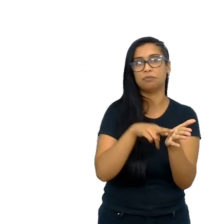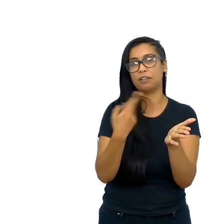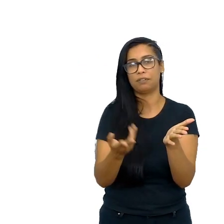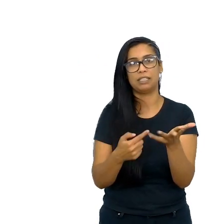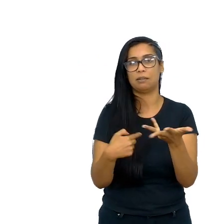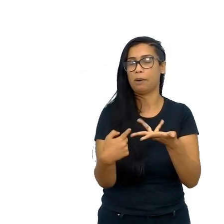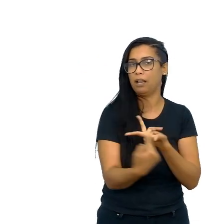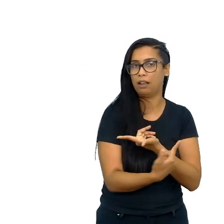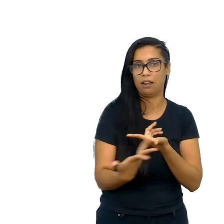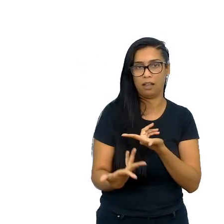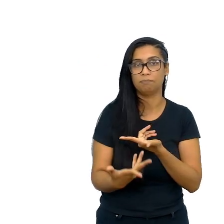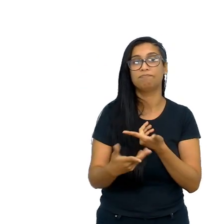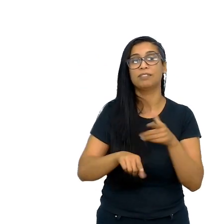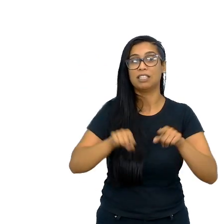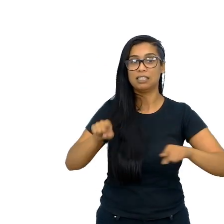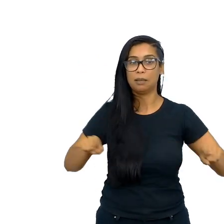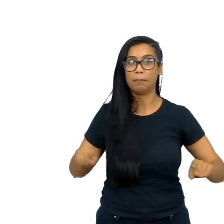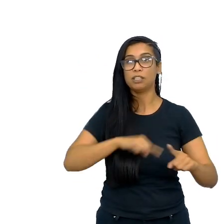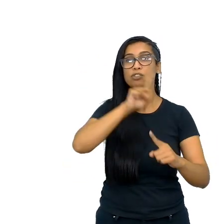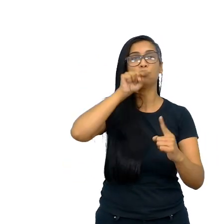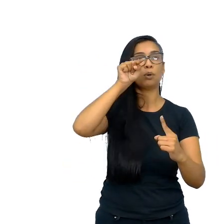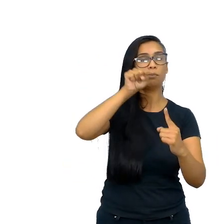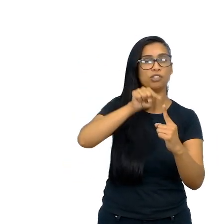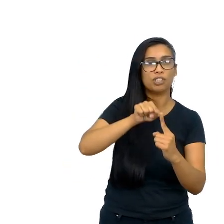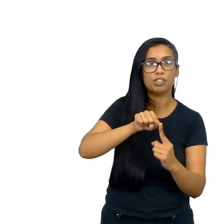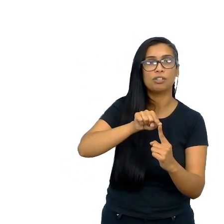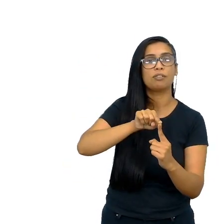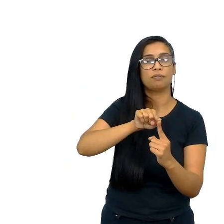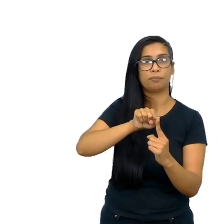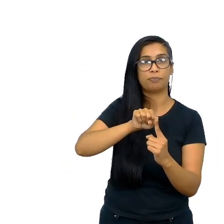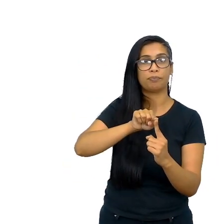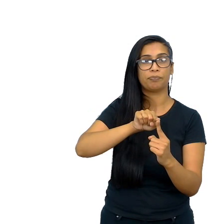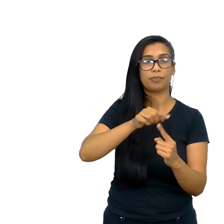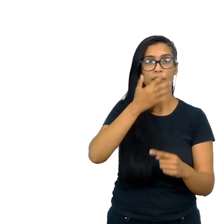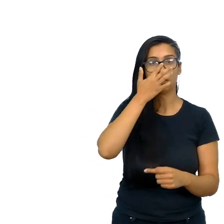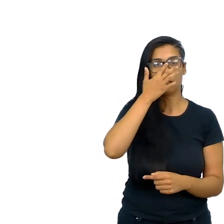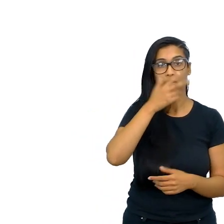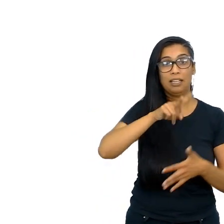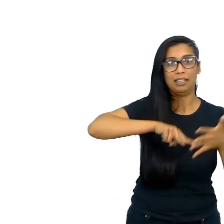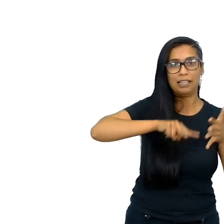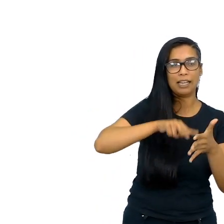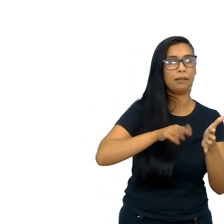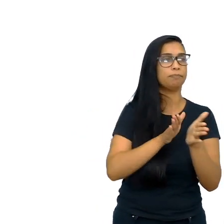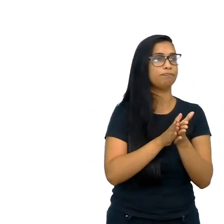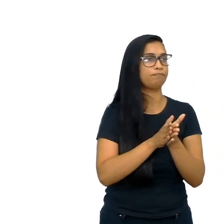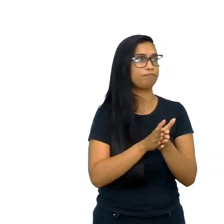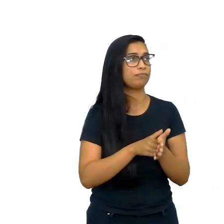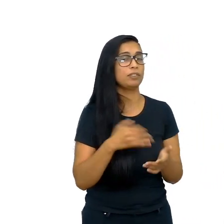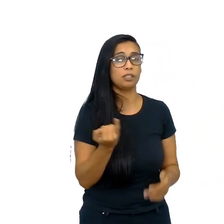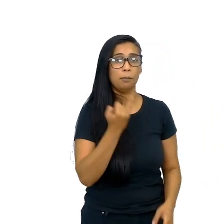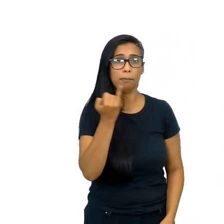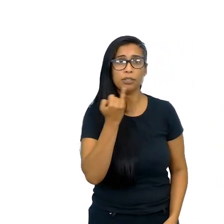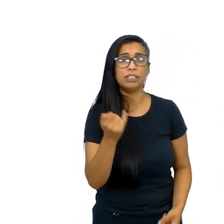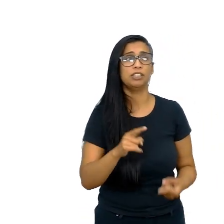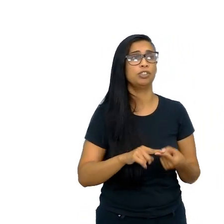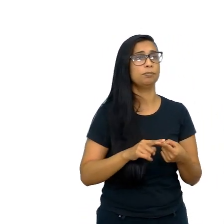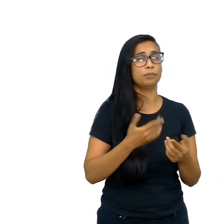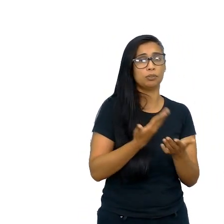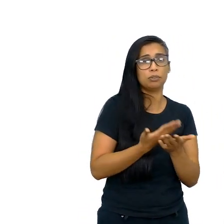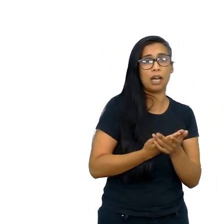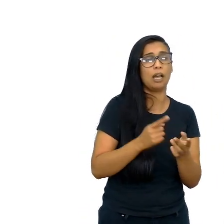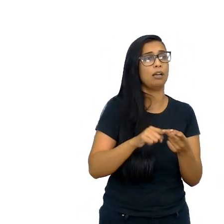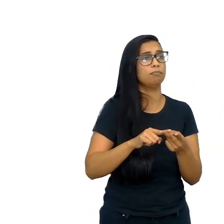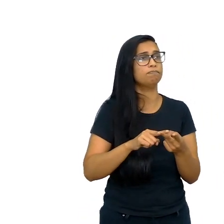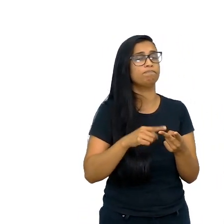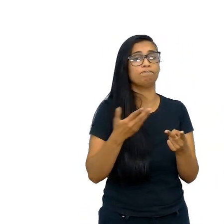de metas ou finalidades, como, por exemplo, ler para estudar, ler para trabalhar, ler para entreter-se,